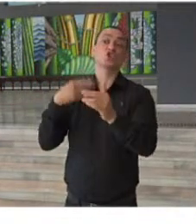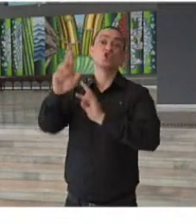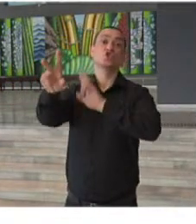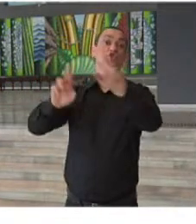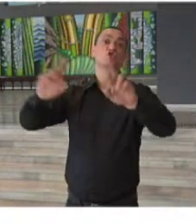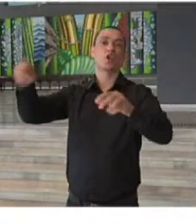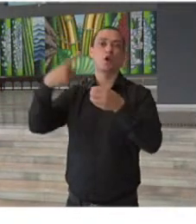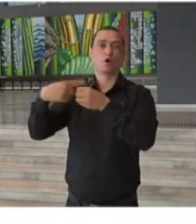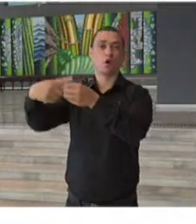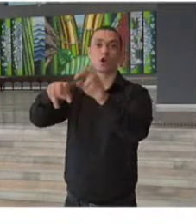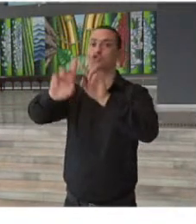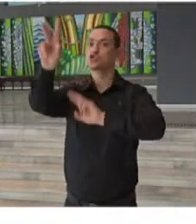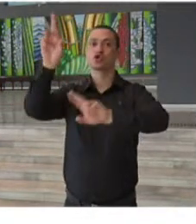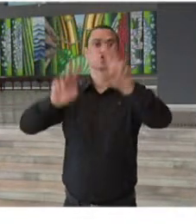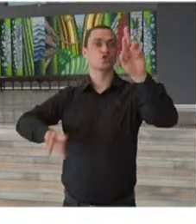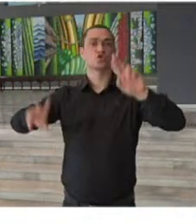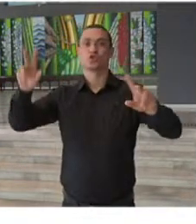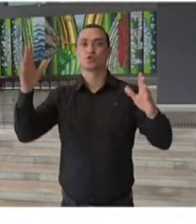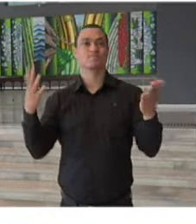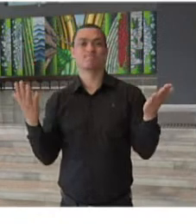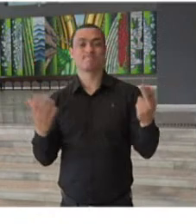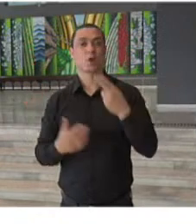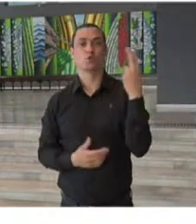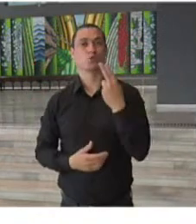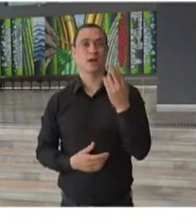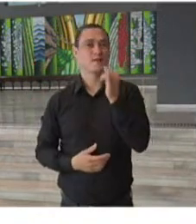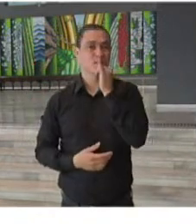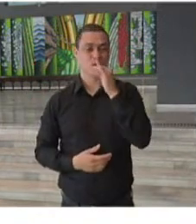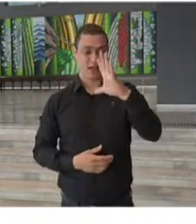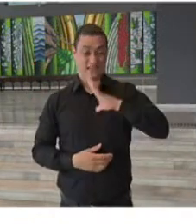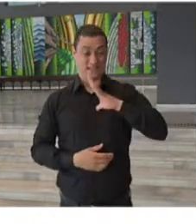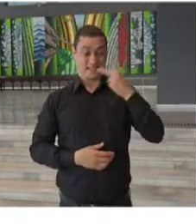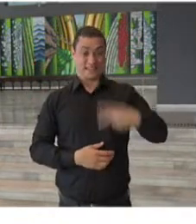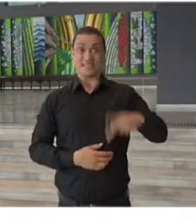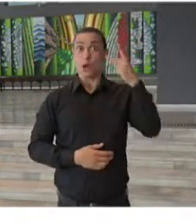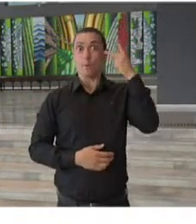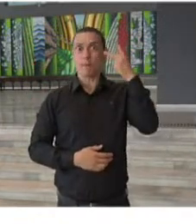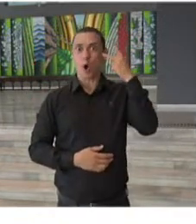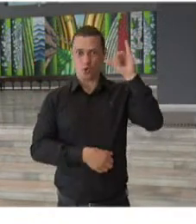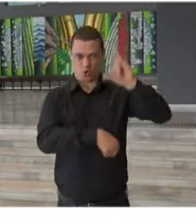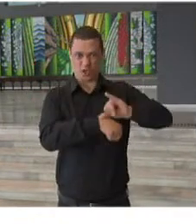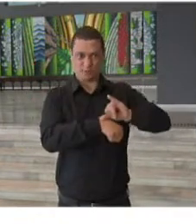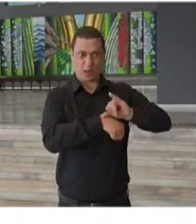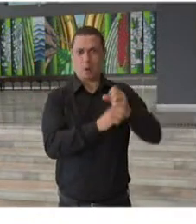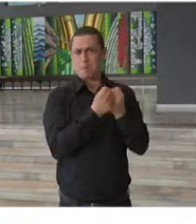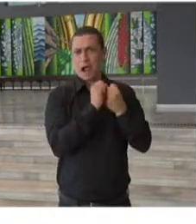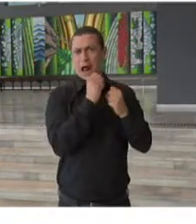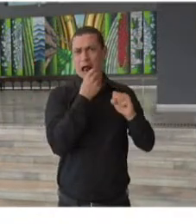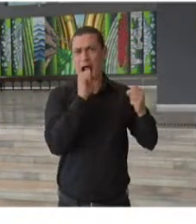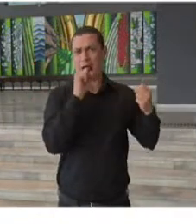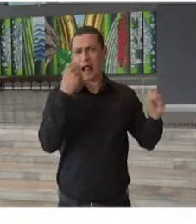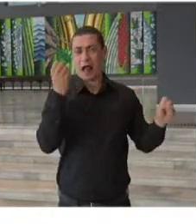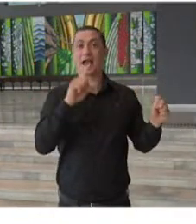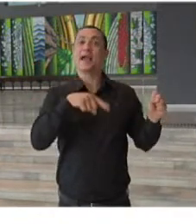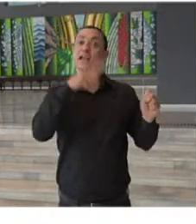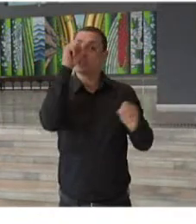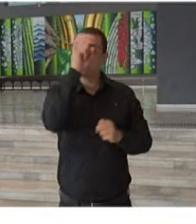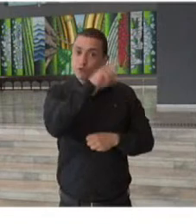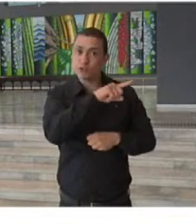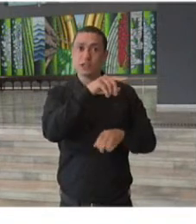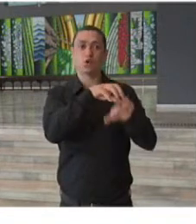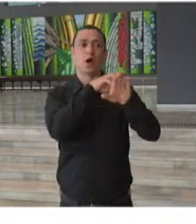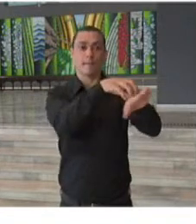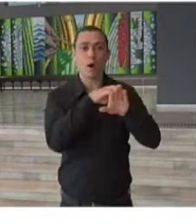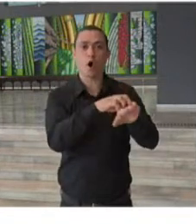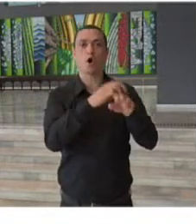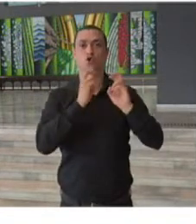entre os municípios, né? Não dá para comparar a cidade de São Paulo, com todos os seus desafios de transporte, enfim,